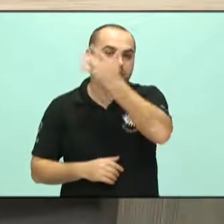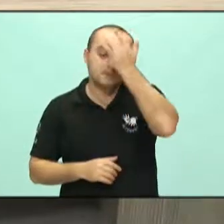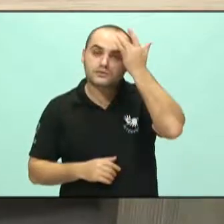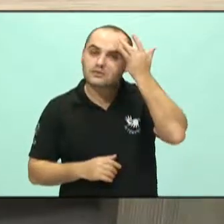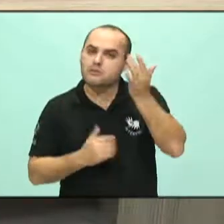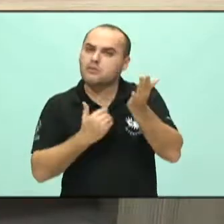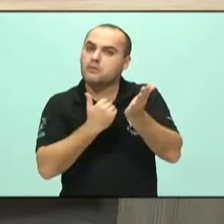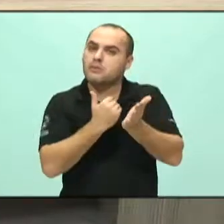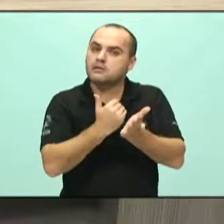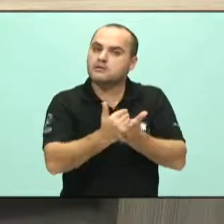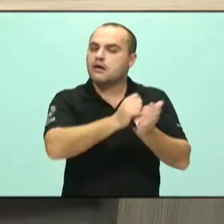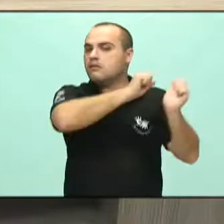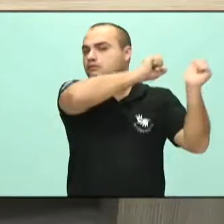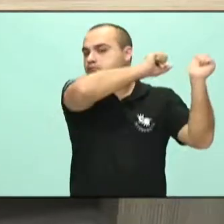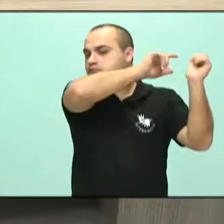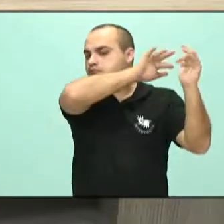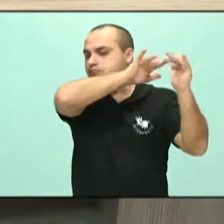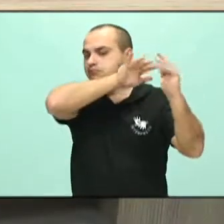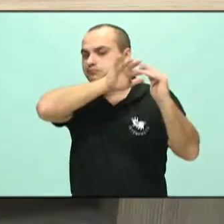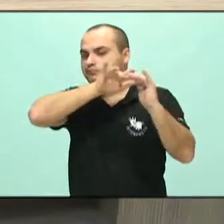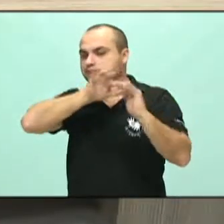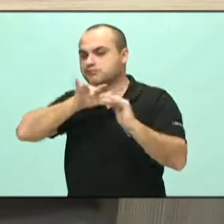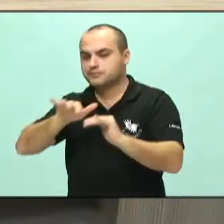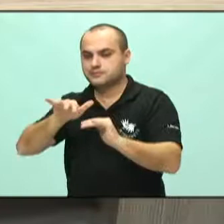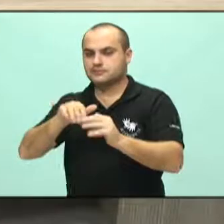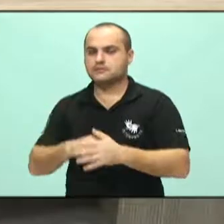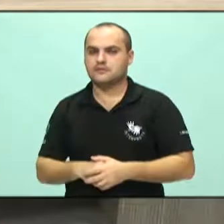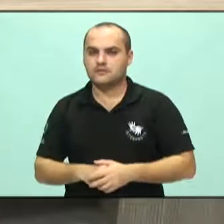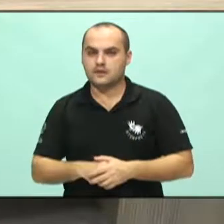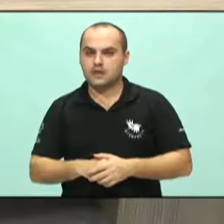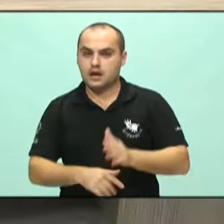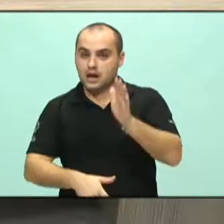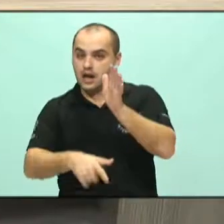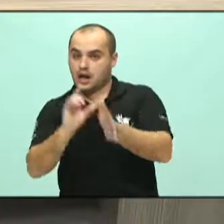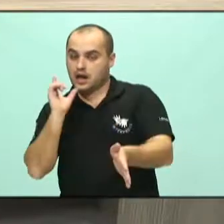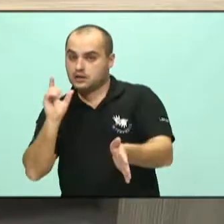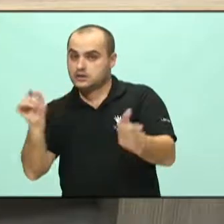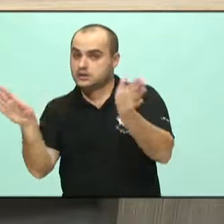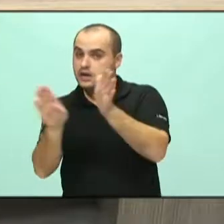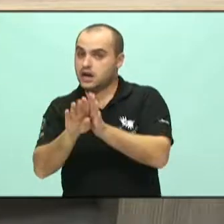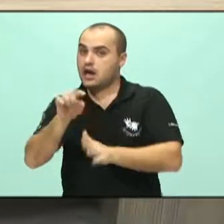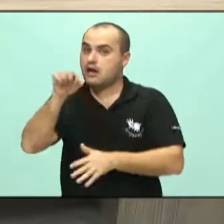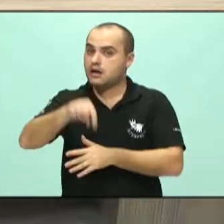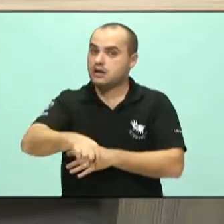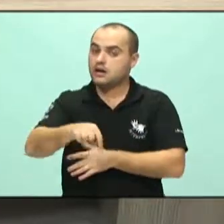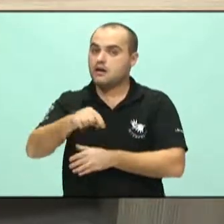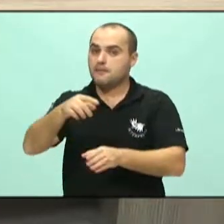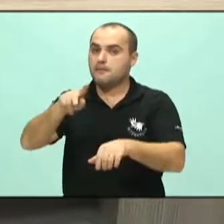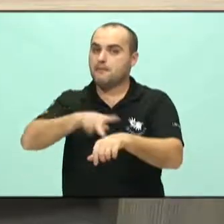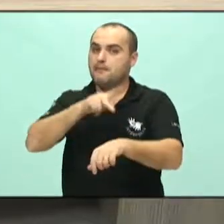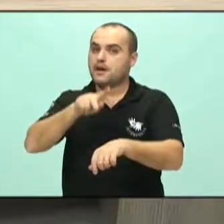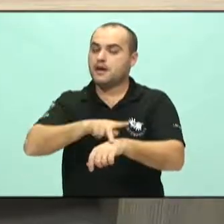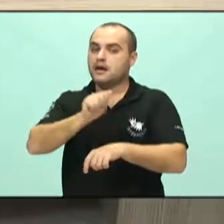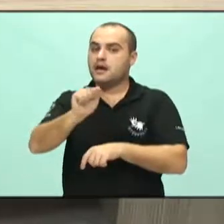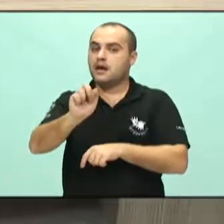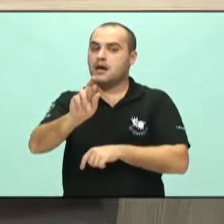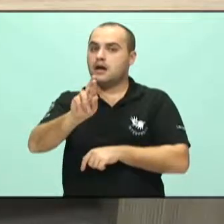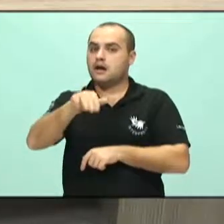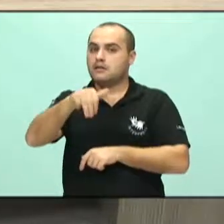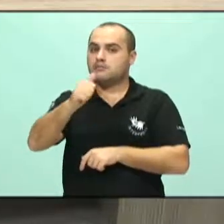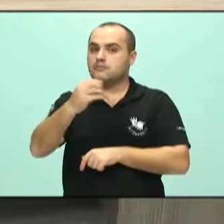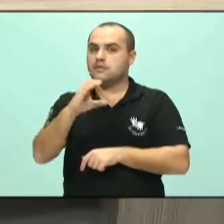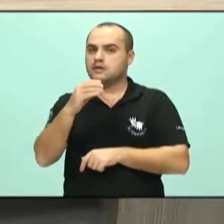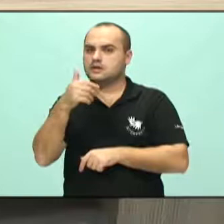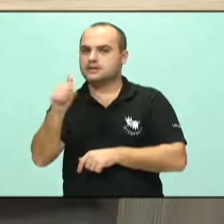se deslocar para cá. Antes se deslocaram para a Armação de Itapocorói, na Penha, para explorar a pesca da baleia.